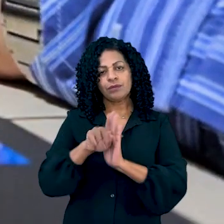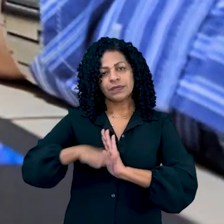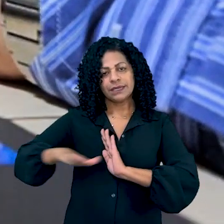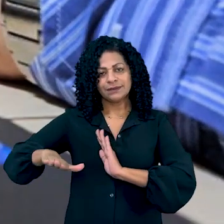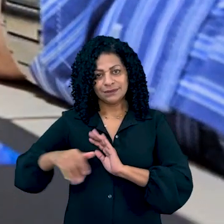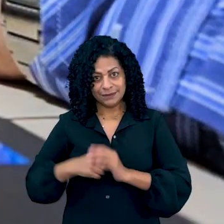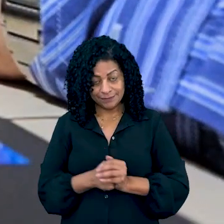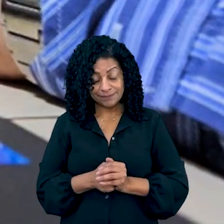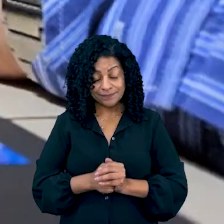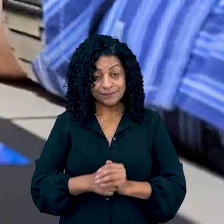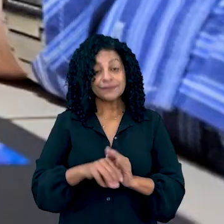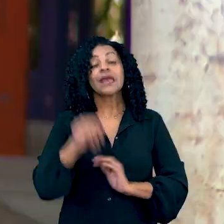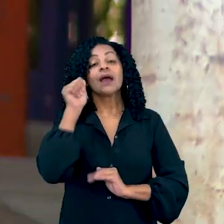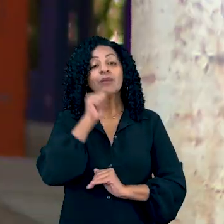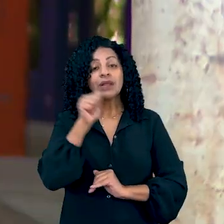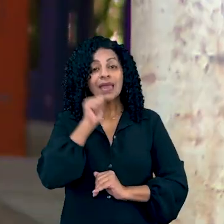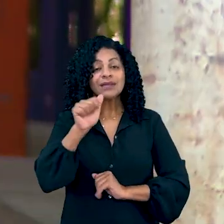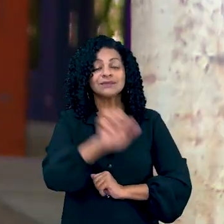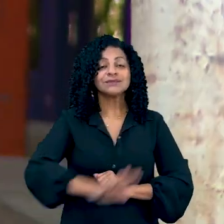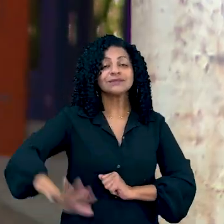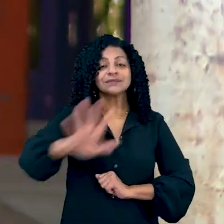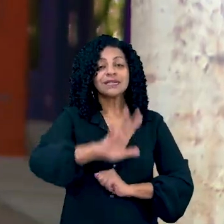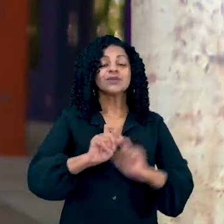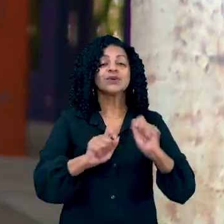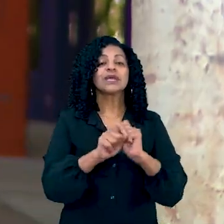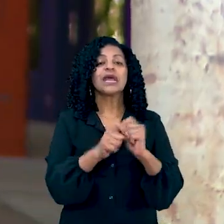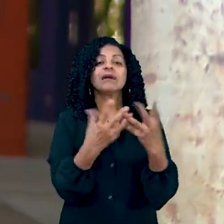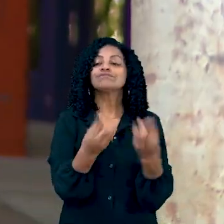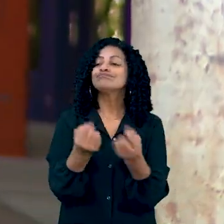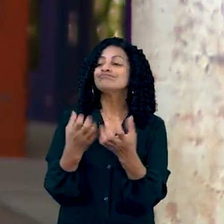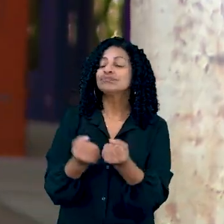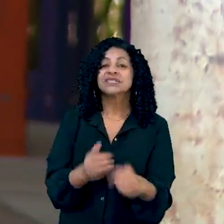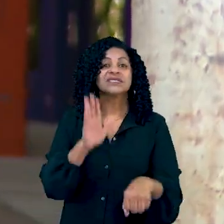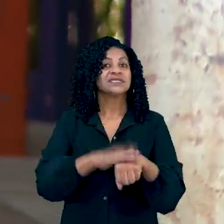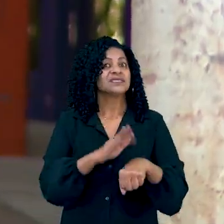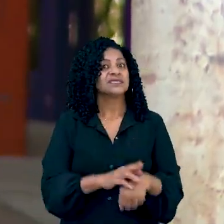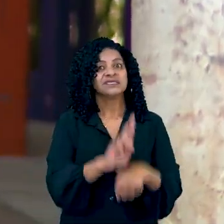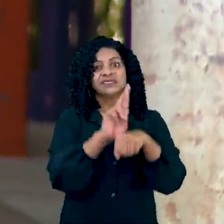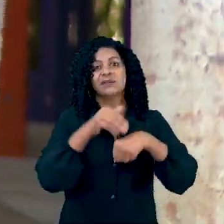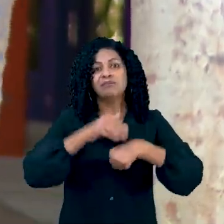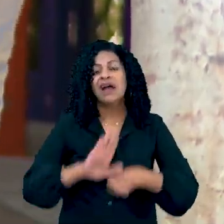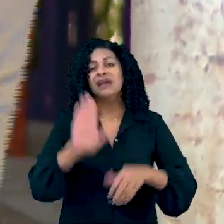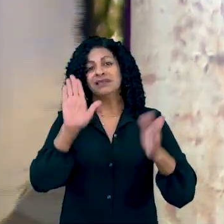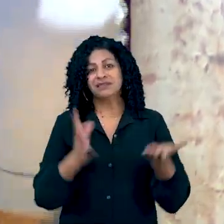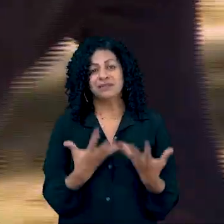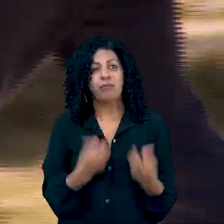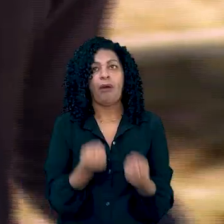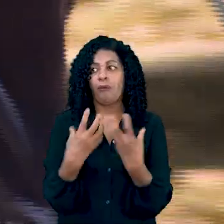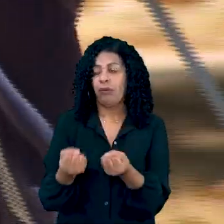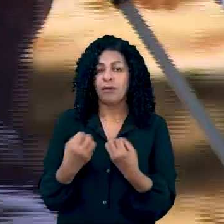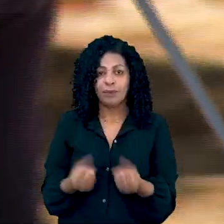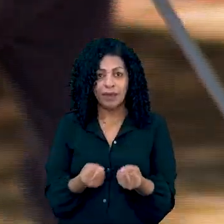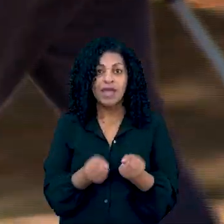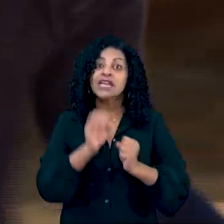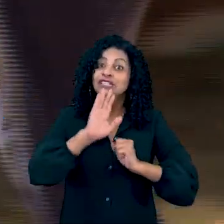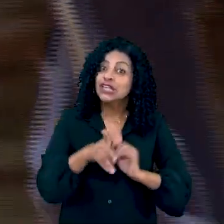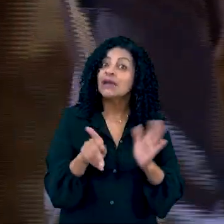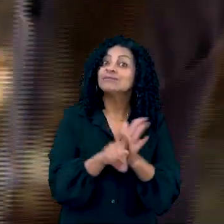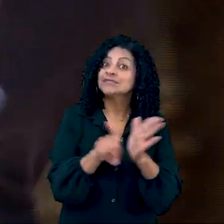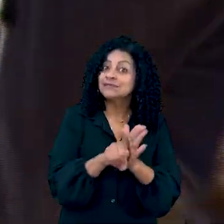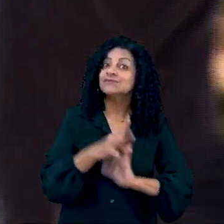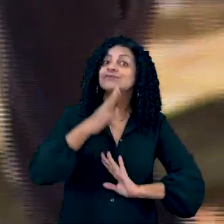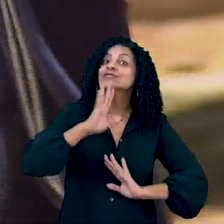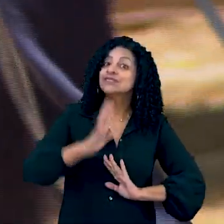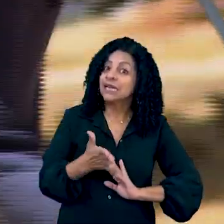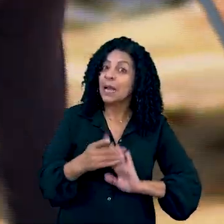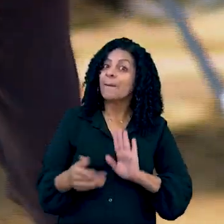pelo relator foi que, em geral, as mulheres acabam assumindo mais responsabilidades familiares, o que já é um fato conhecido